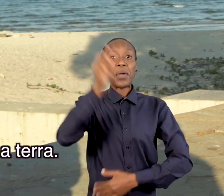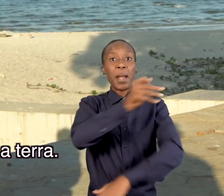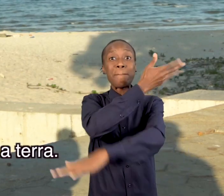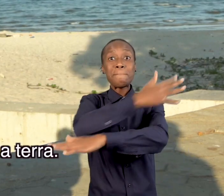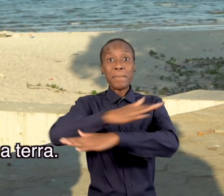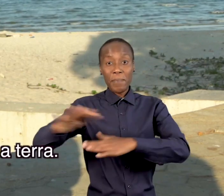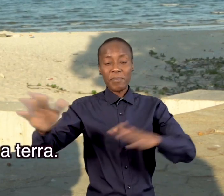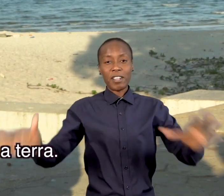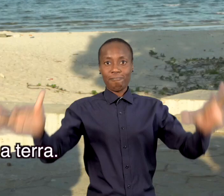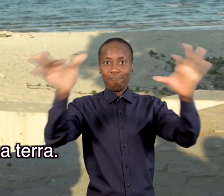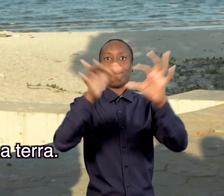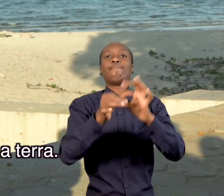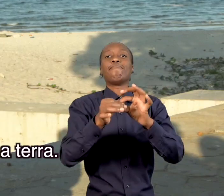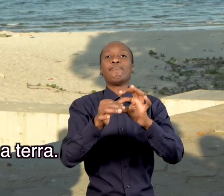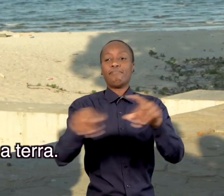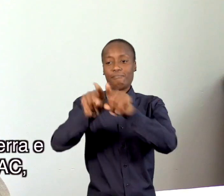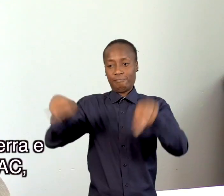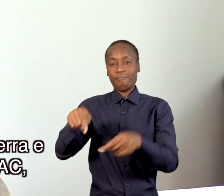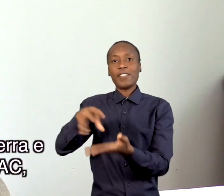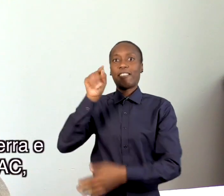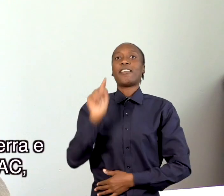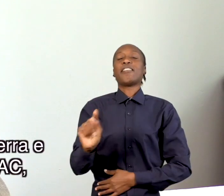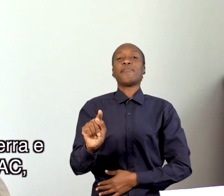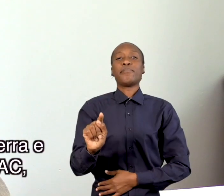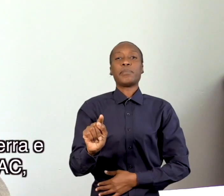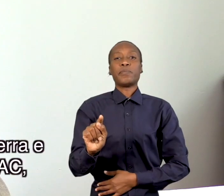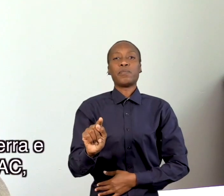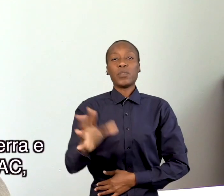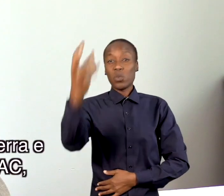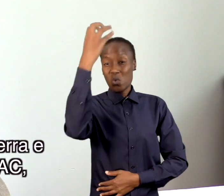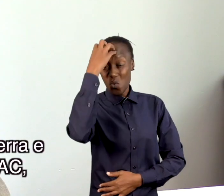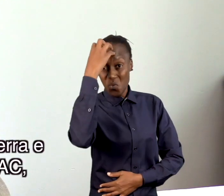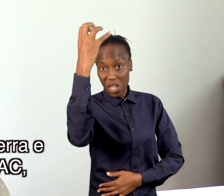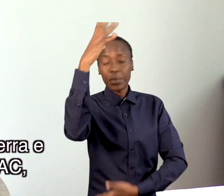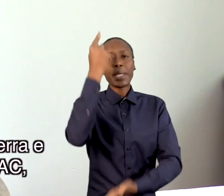mar podem invadir a terra. Nós temos